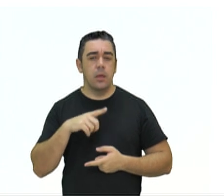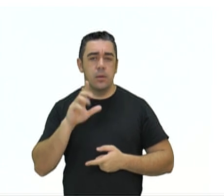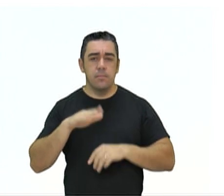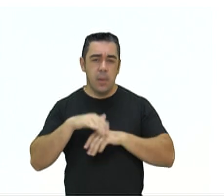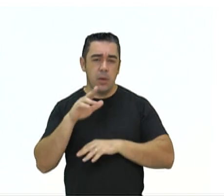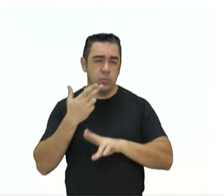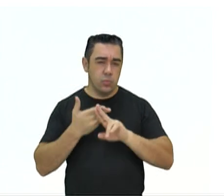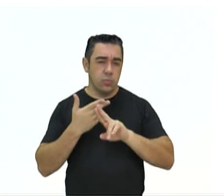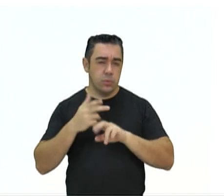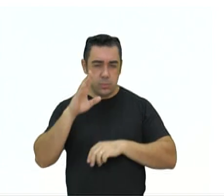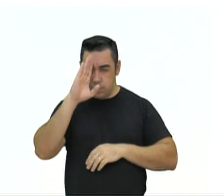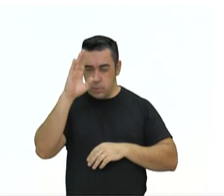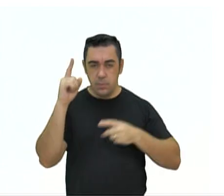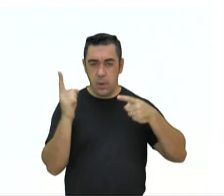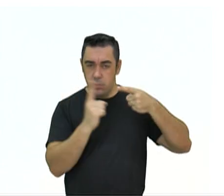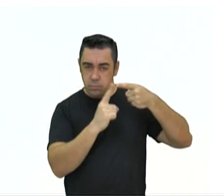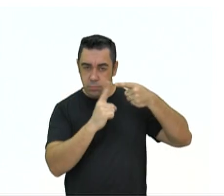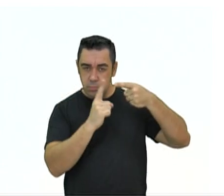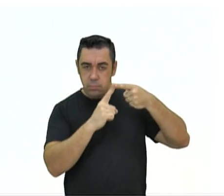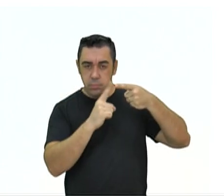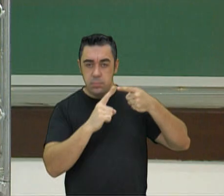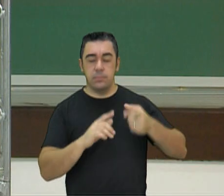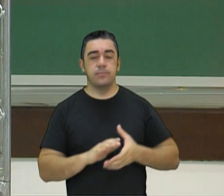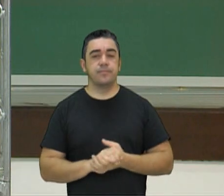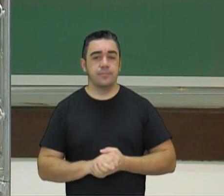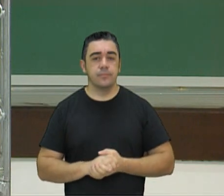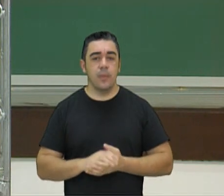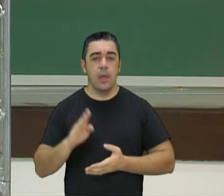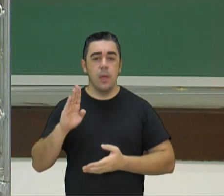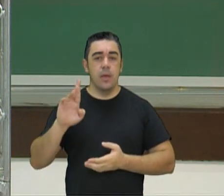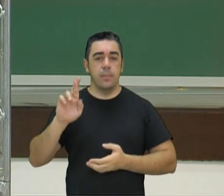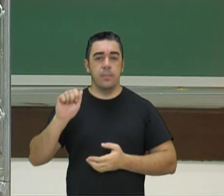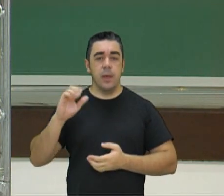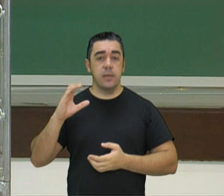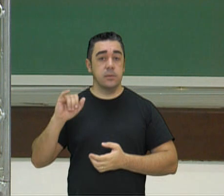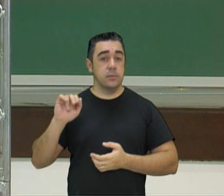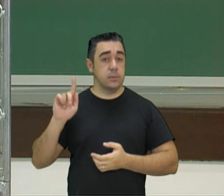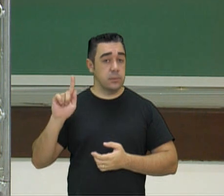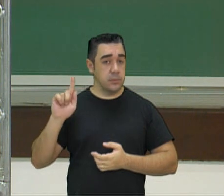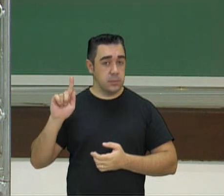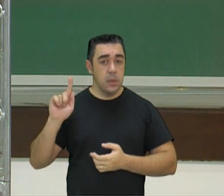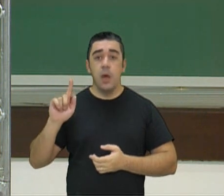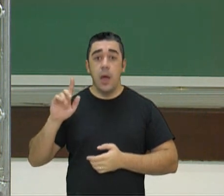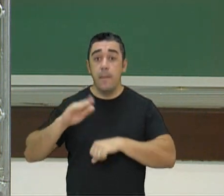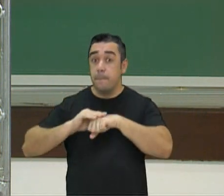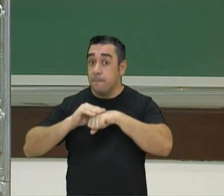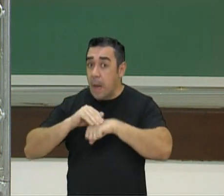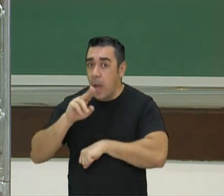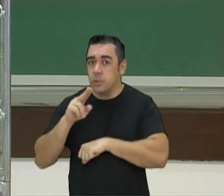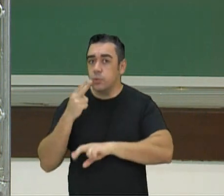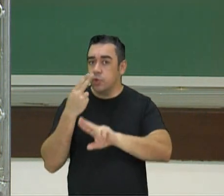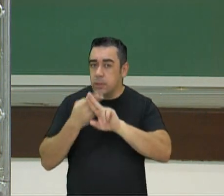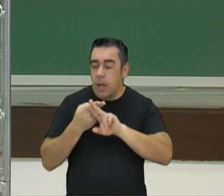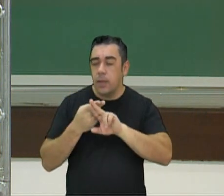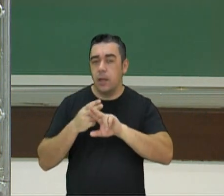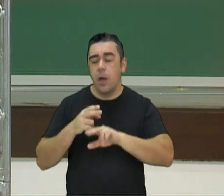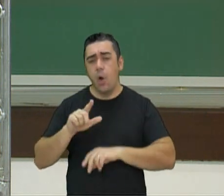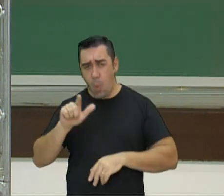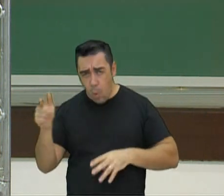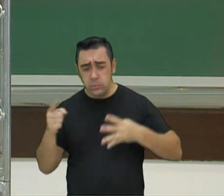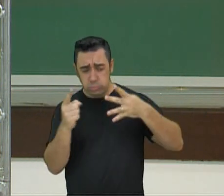funcionais, utiliza-se a respiração bracing, né, a mais utilizada. Não que as outras não possam, né, mas a mais